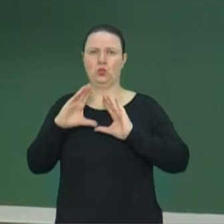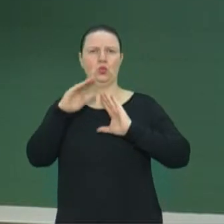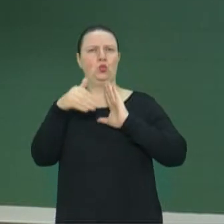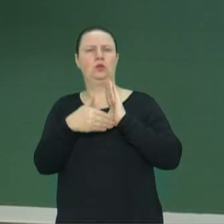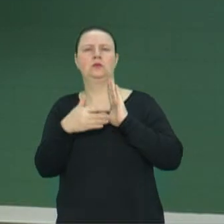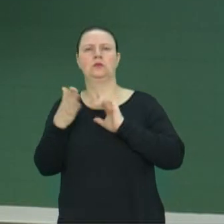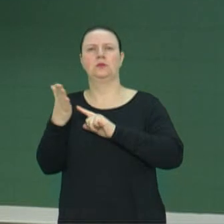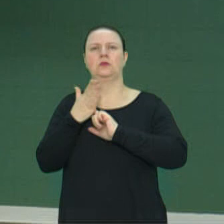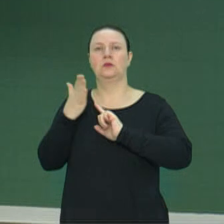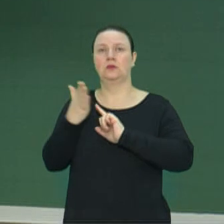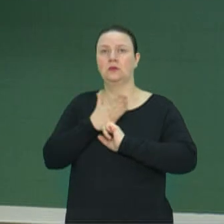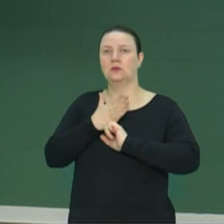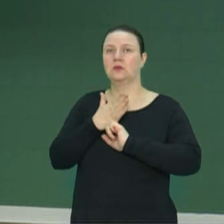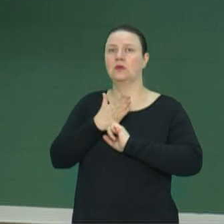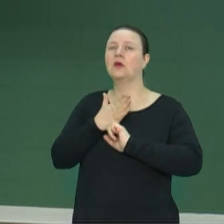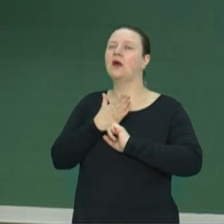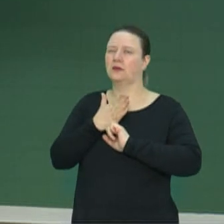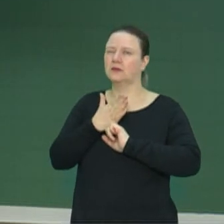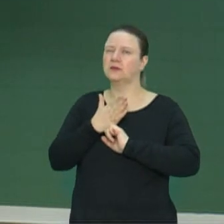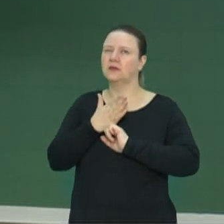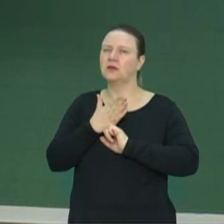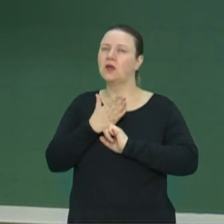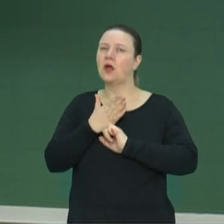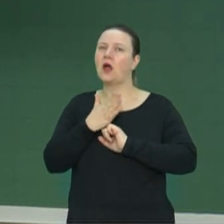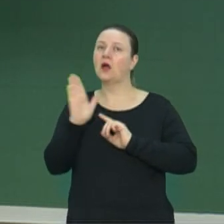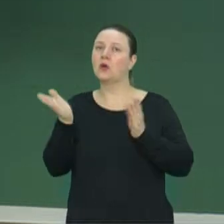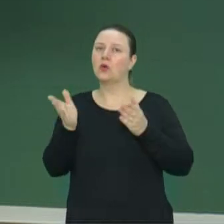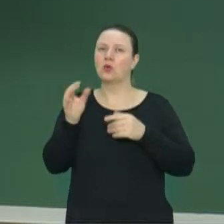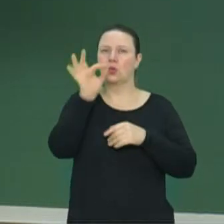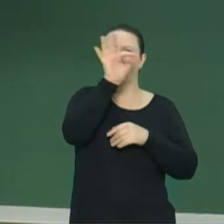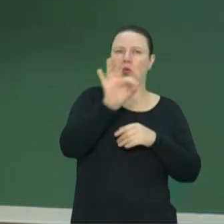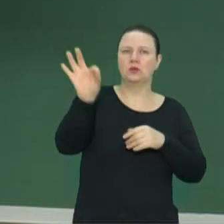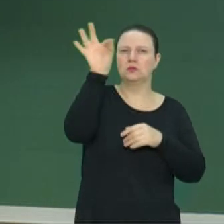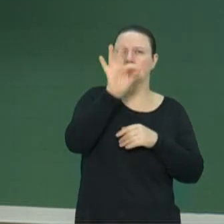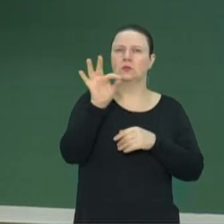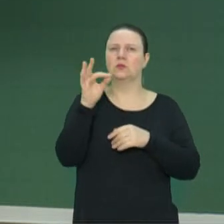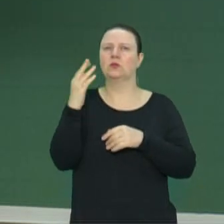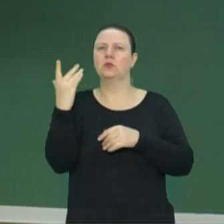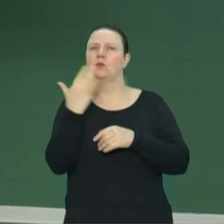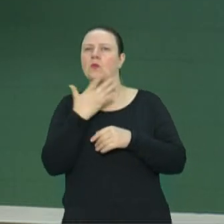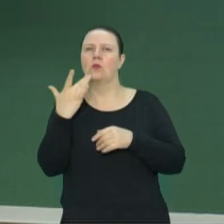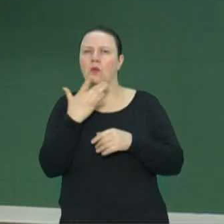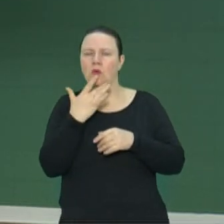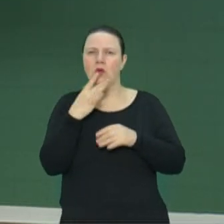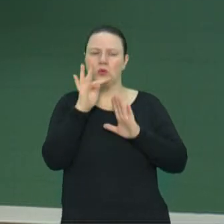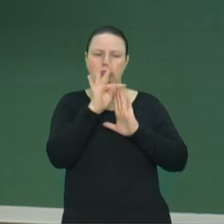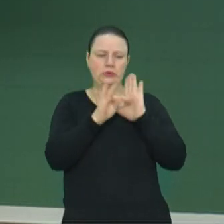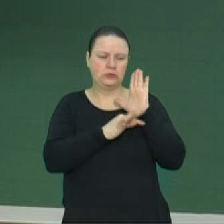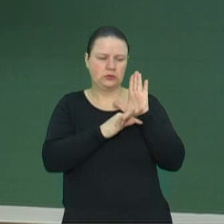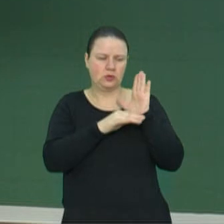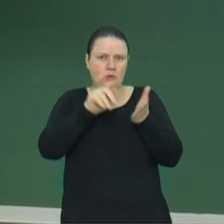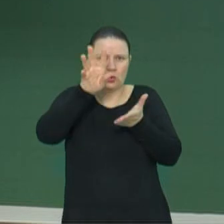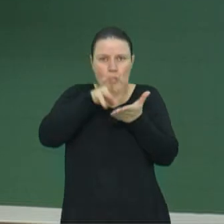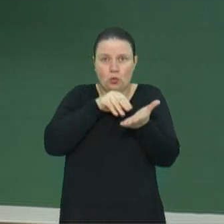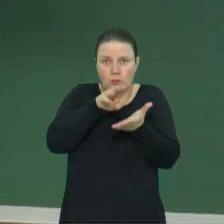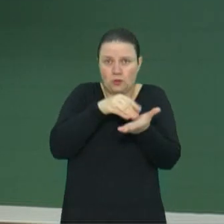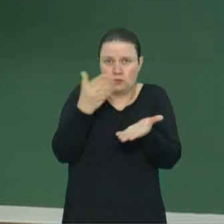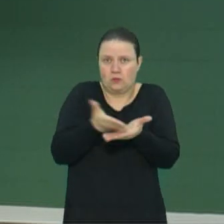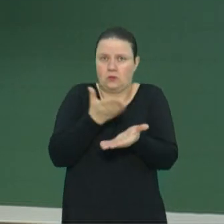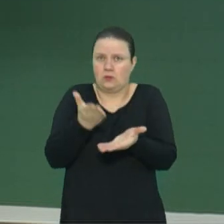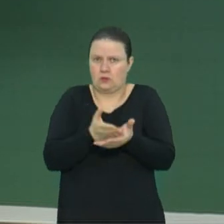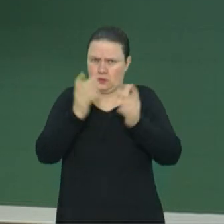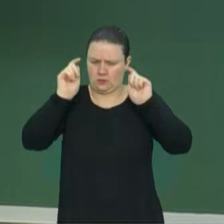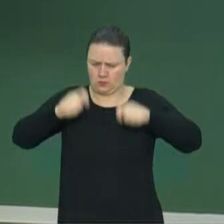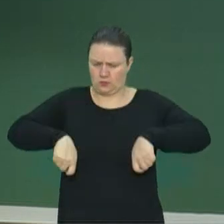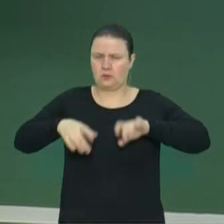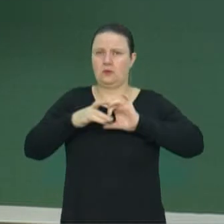têm demonstrativos. Vocês vão circular, pintar, tirar do texto, colocar no caderno, quais são